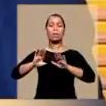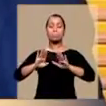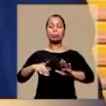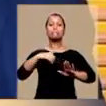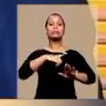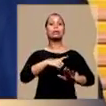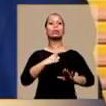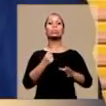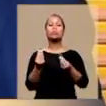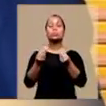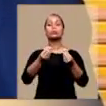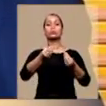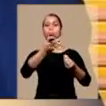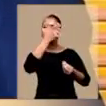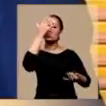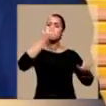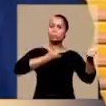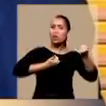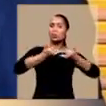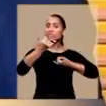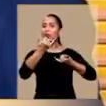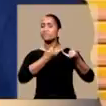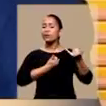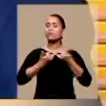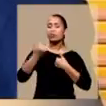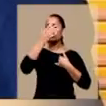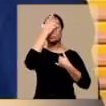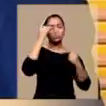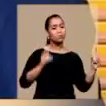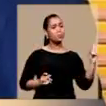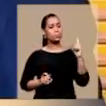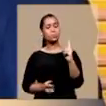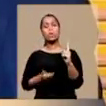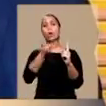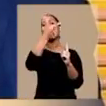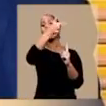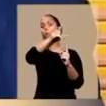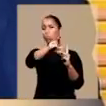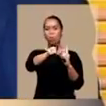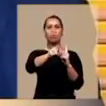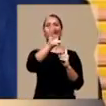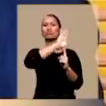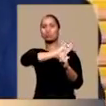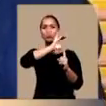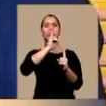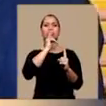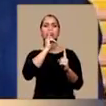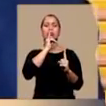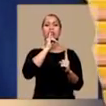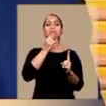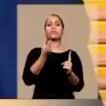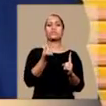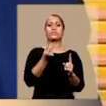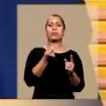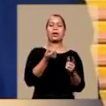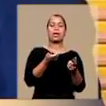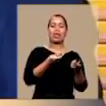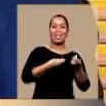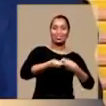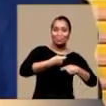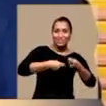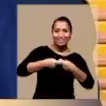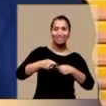Mas nós temos muitos relatos lá de pessoas que vieram de outras áreas, por exemplo, a pessoa veio da área